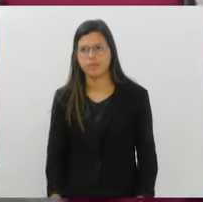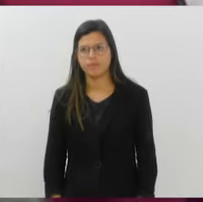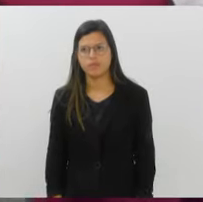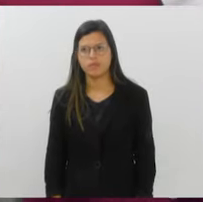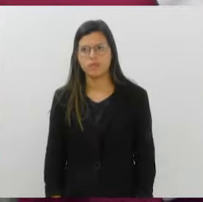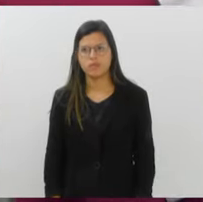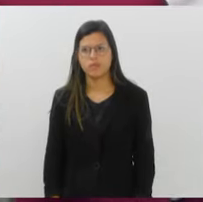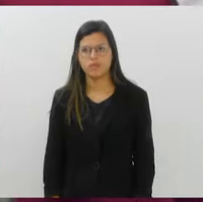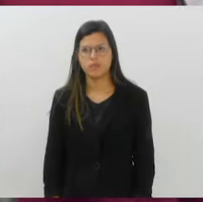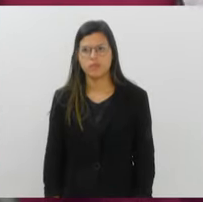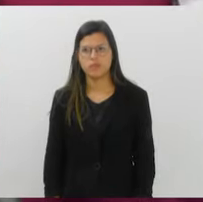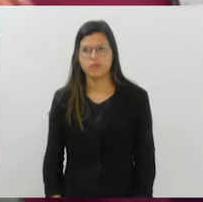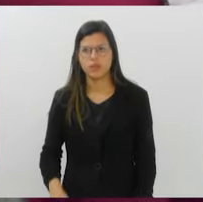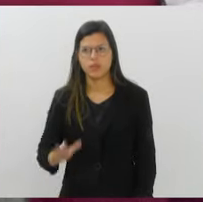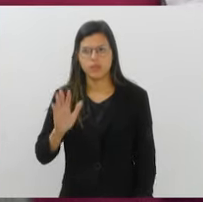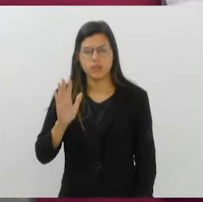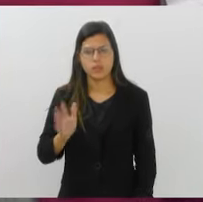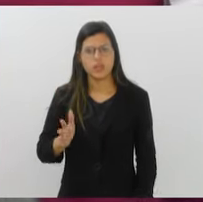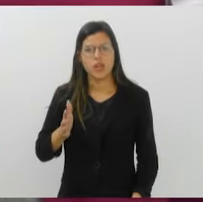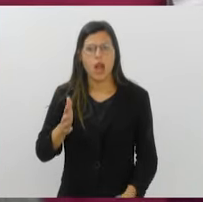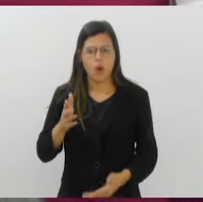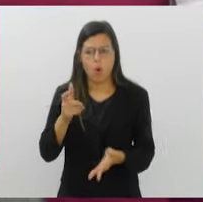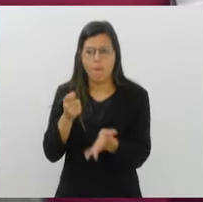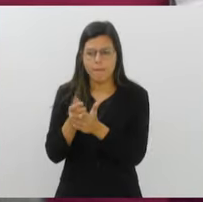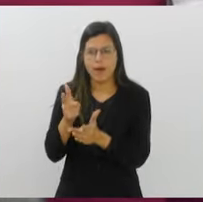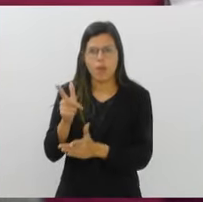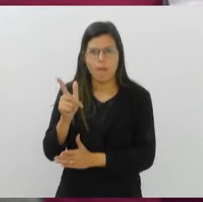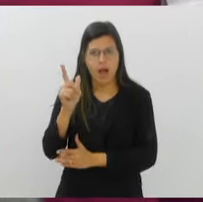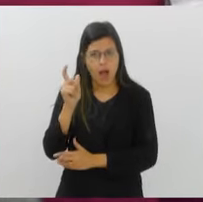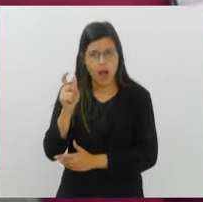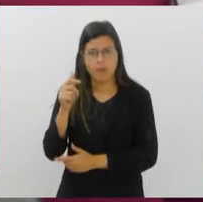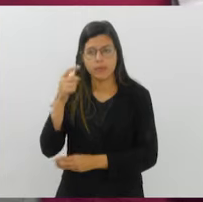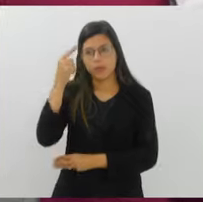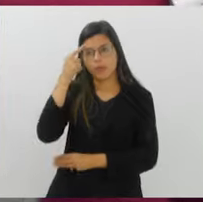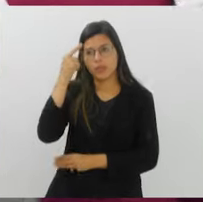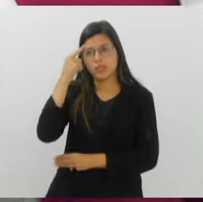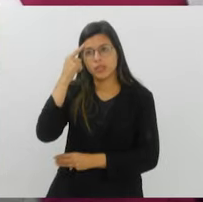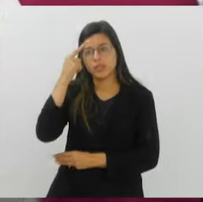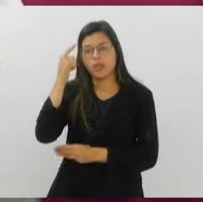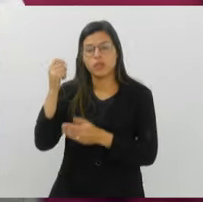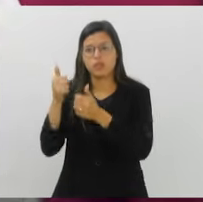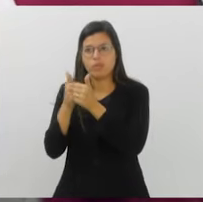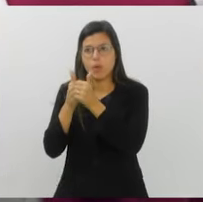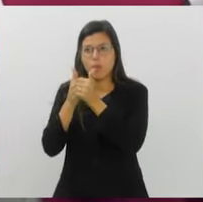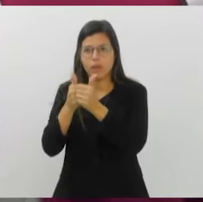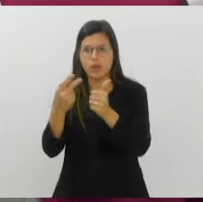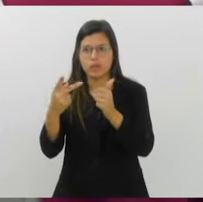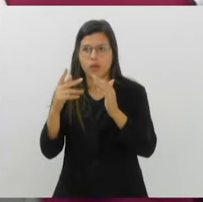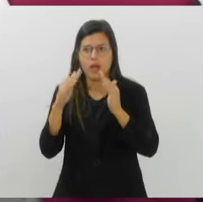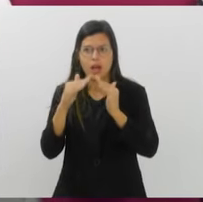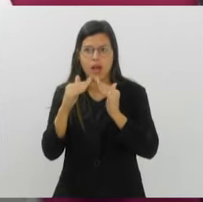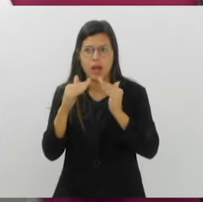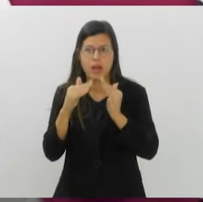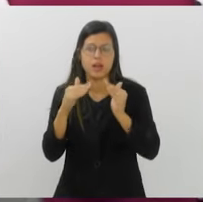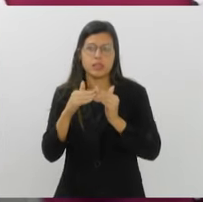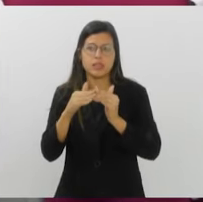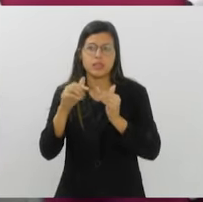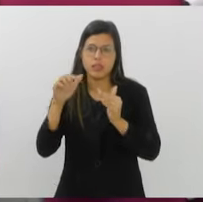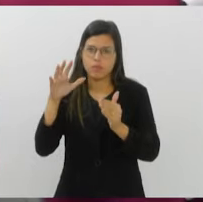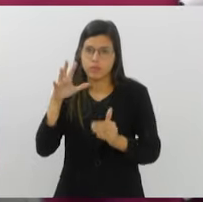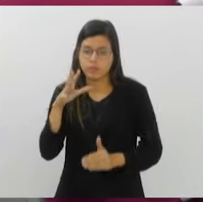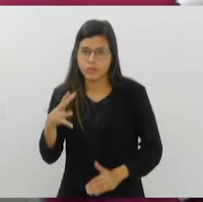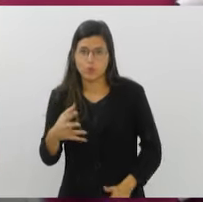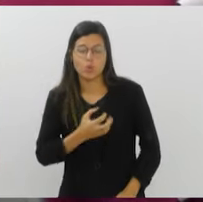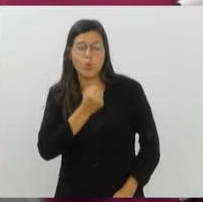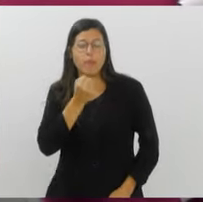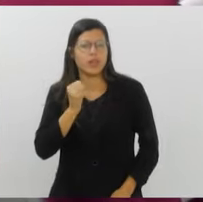Já adquiri um 38 e estou pensando em ir até onde você mora, siga o link... E vou te pegar como surpresa, já tenho todos os seus